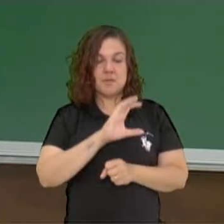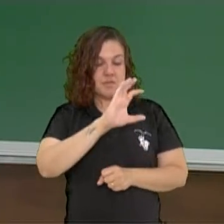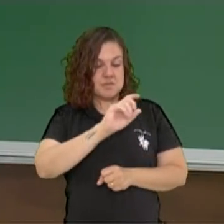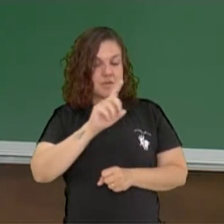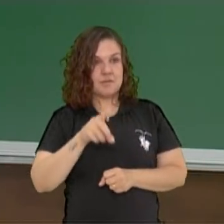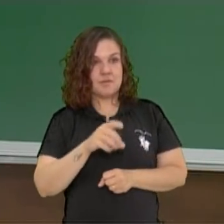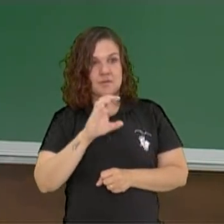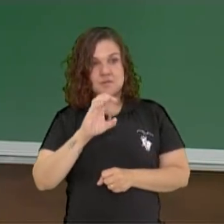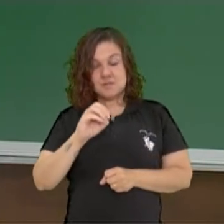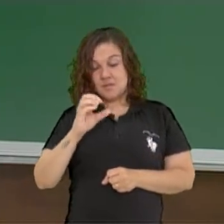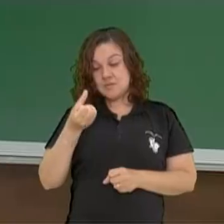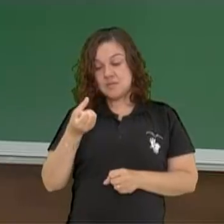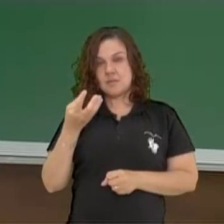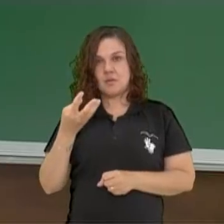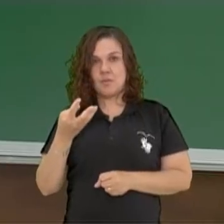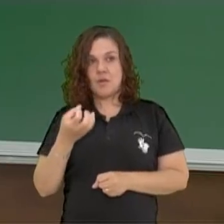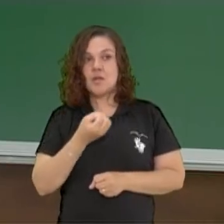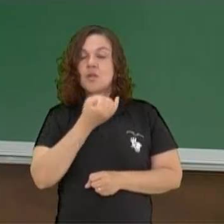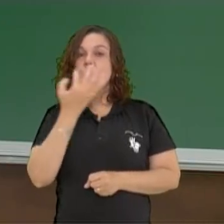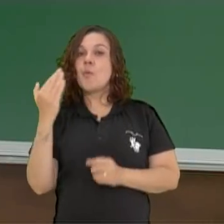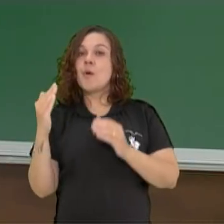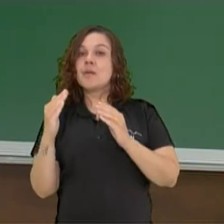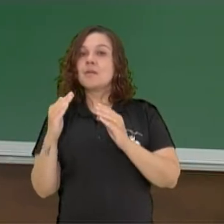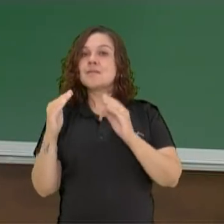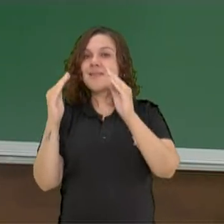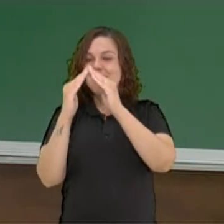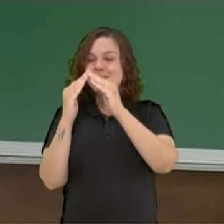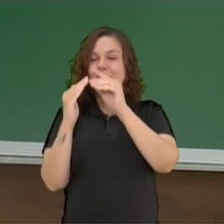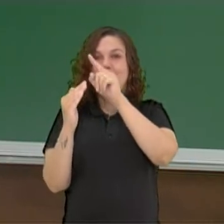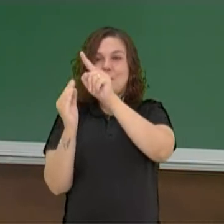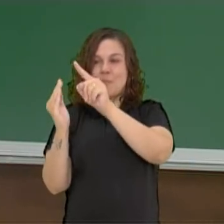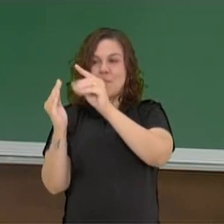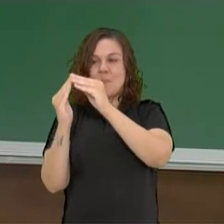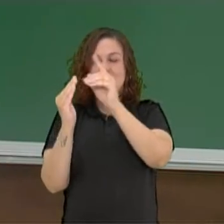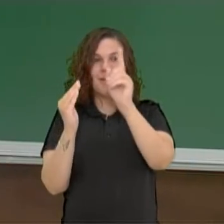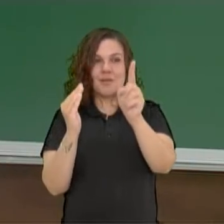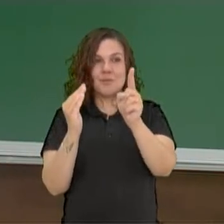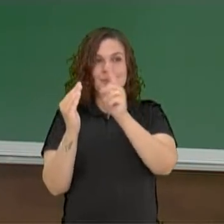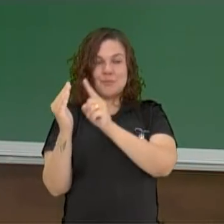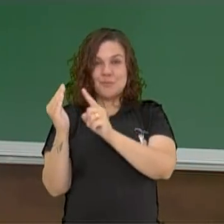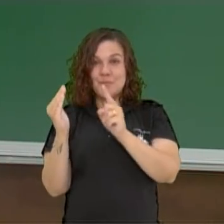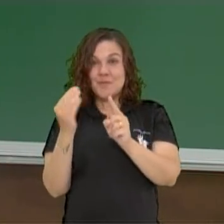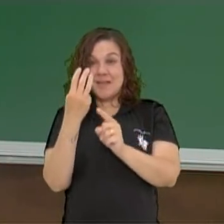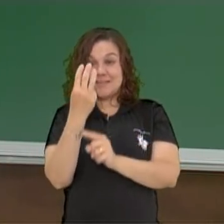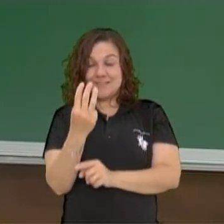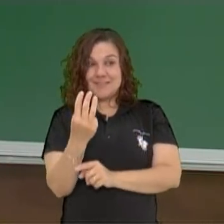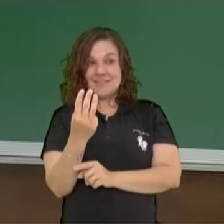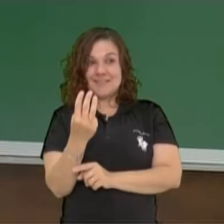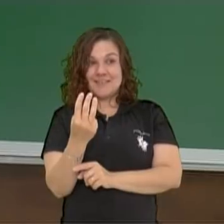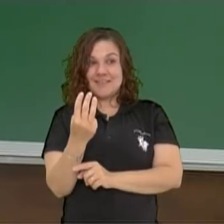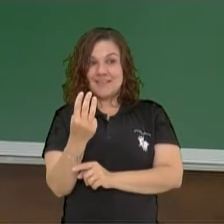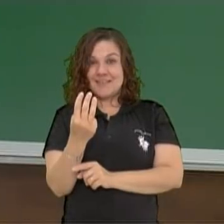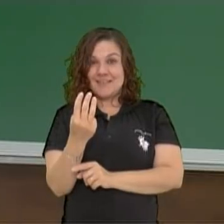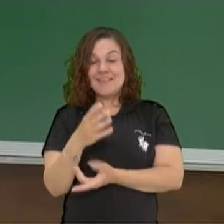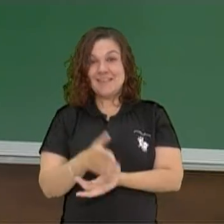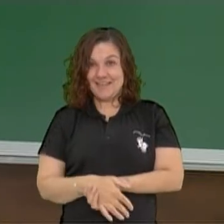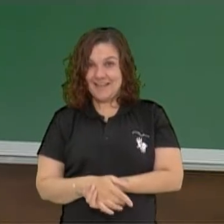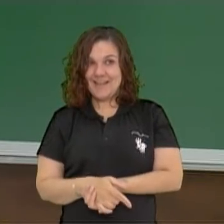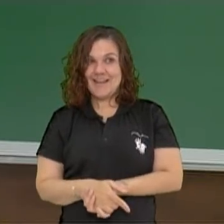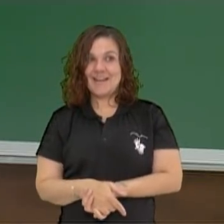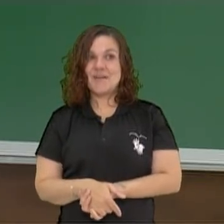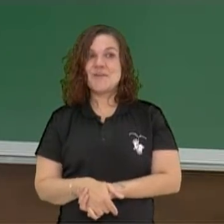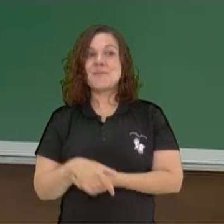no 0,064. Quantas casinhas tem depois da vírgula? Olha lá, 1, 2, 3, né? Porque eu estou contando aqui dos meus números